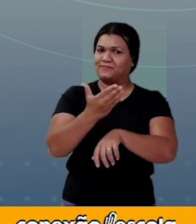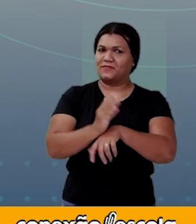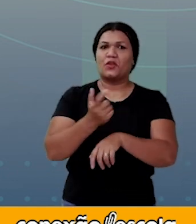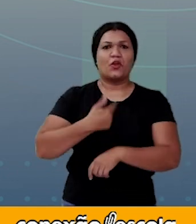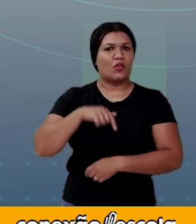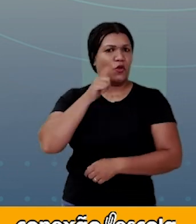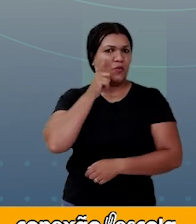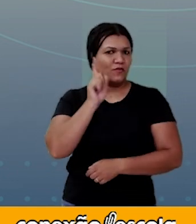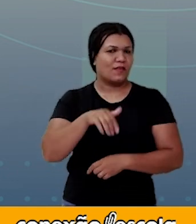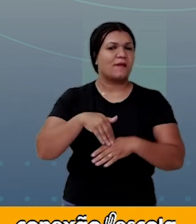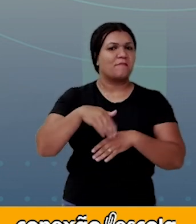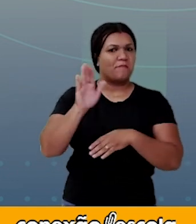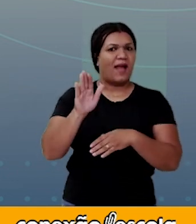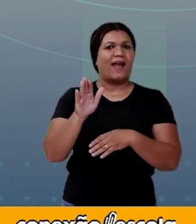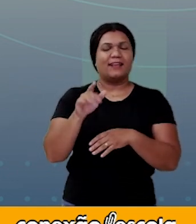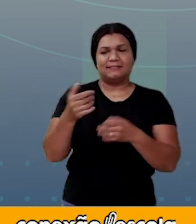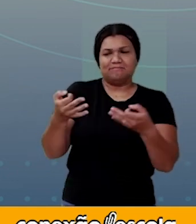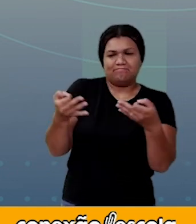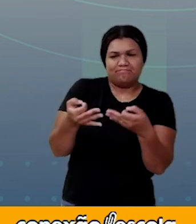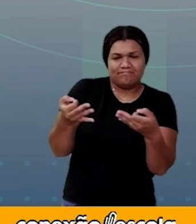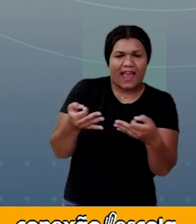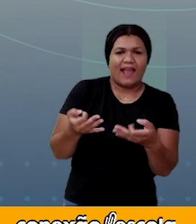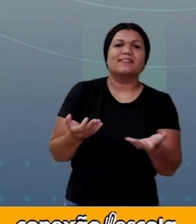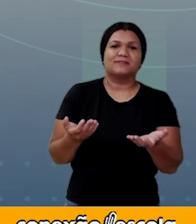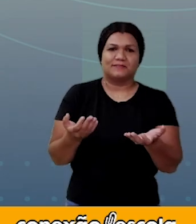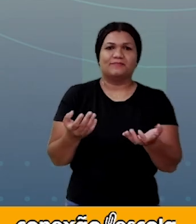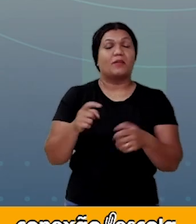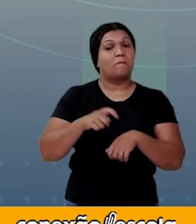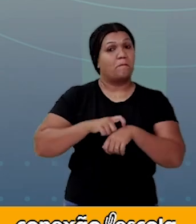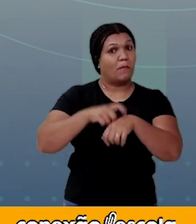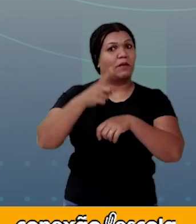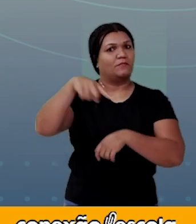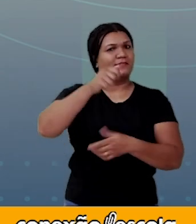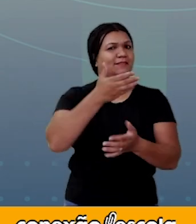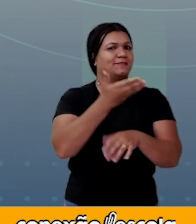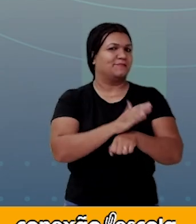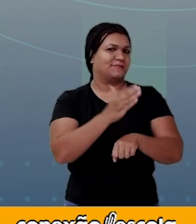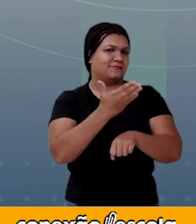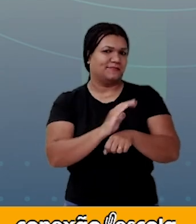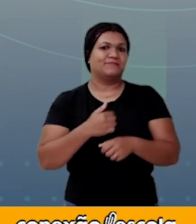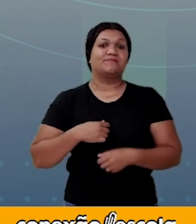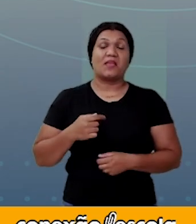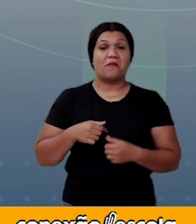vamos chegar cada vez mais próximo à perfeição. Então, é a sua hora de praticar.